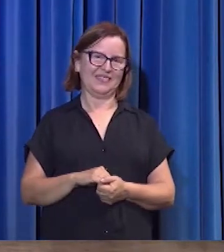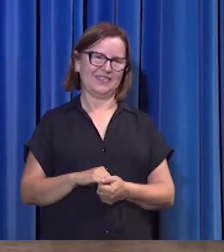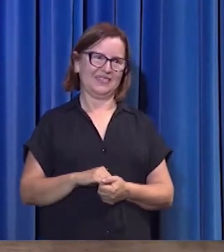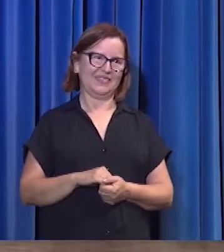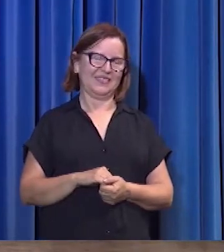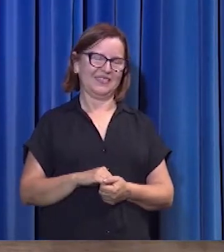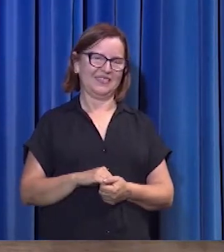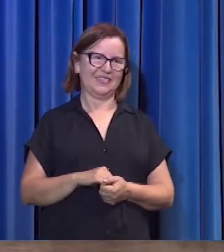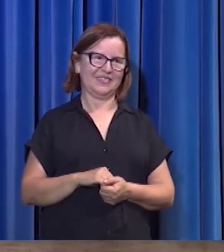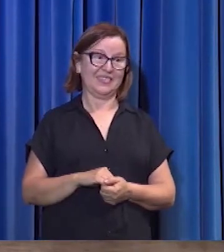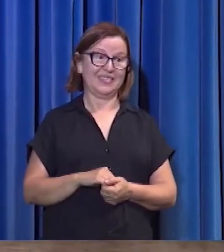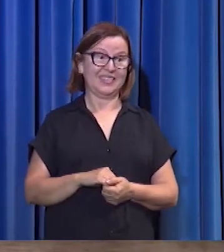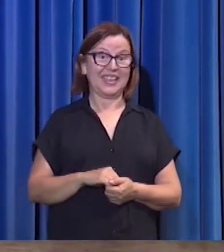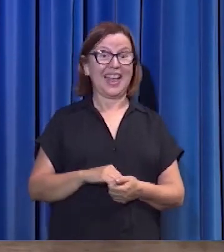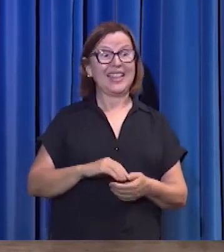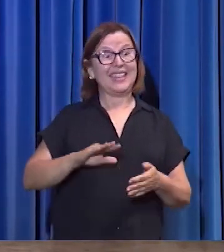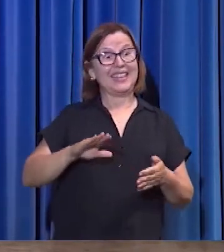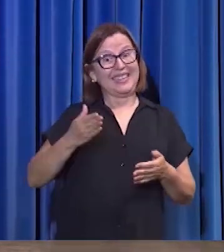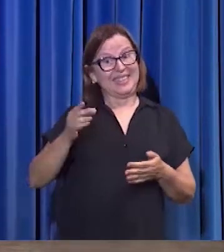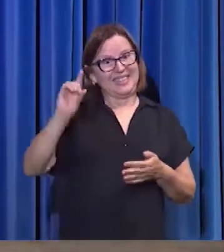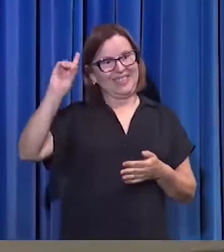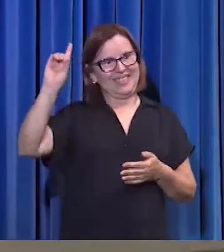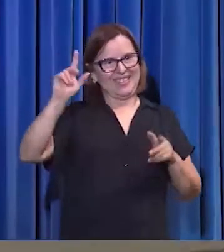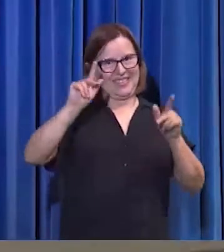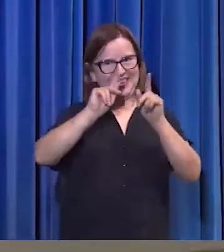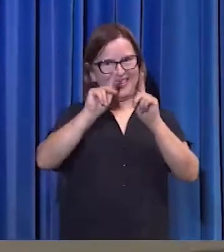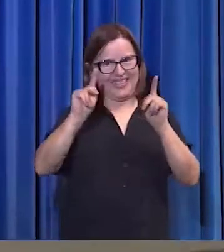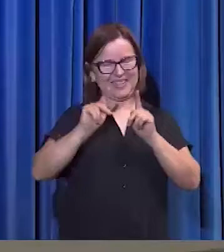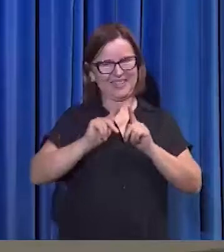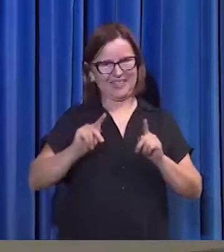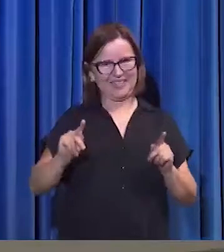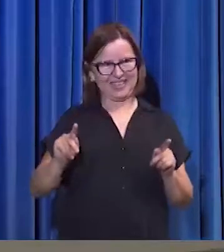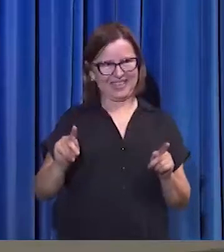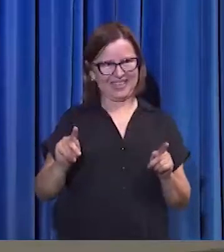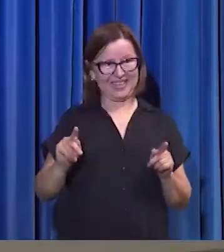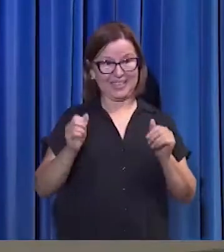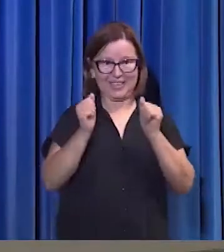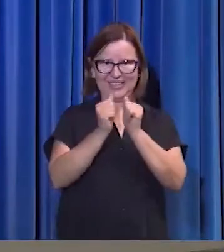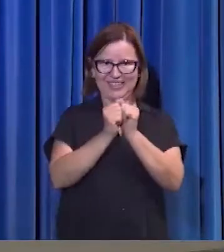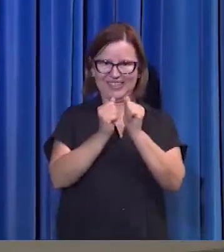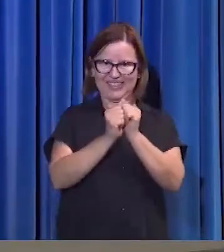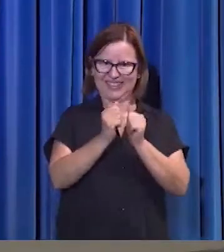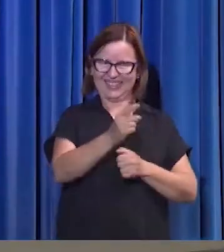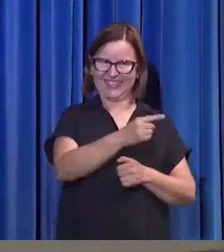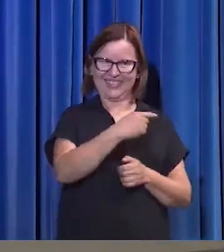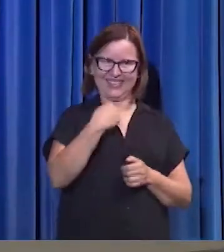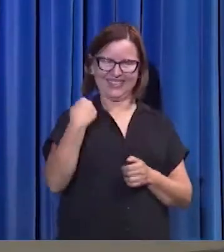E aí, o Deus da paz vai estar conosco